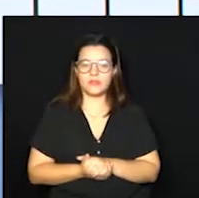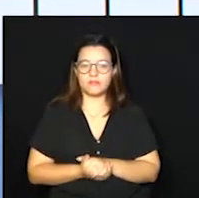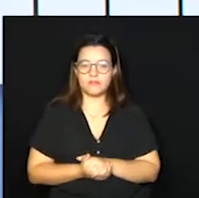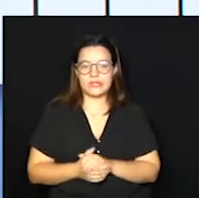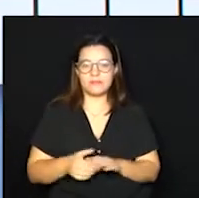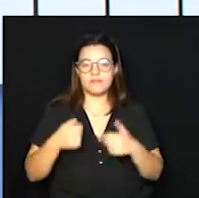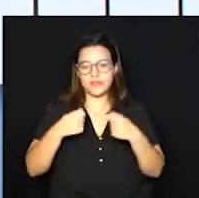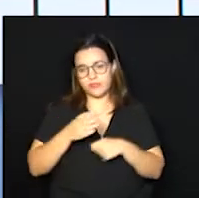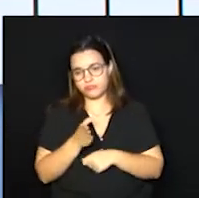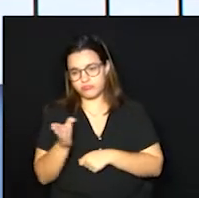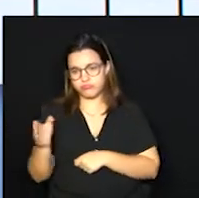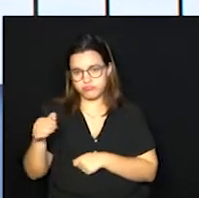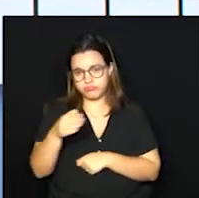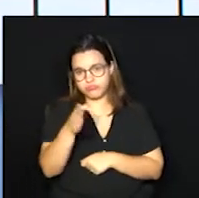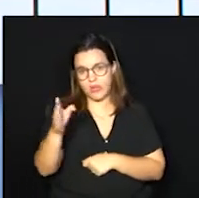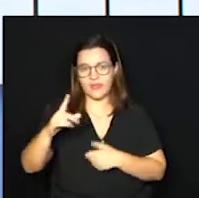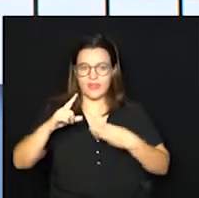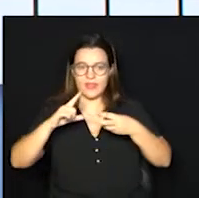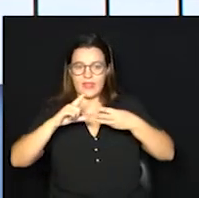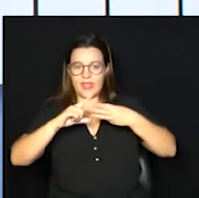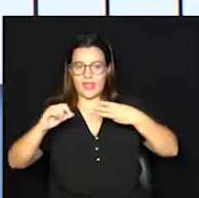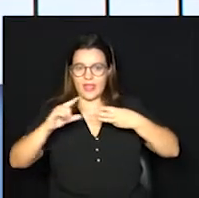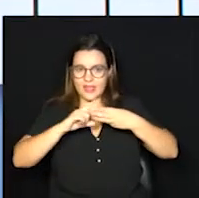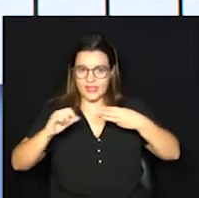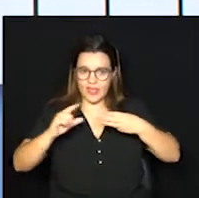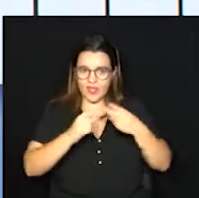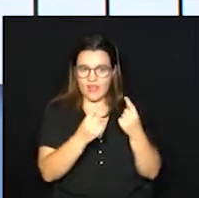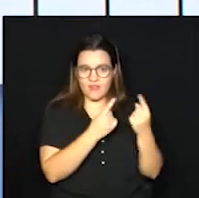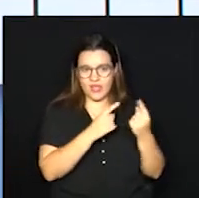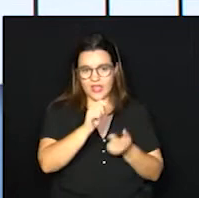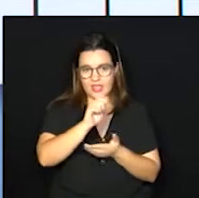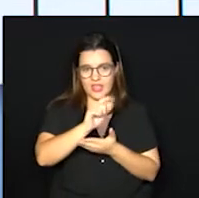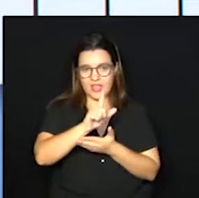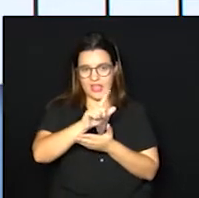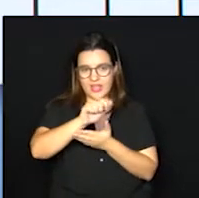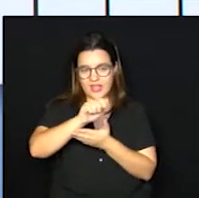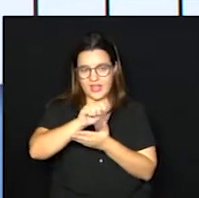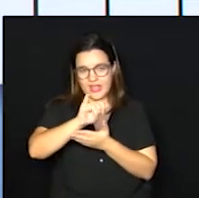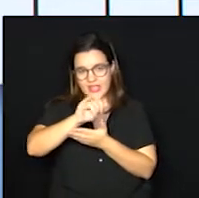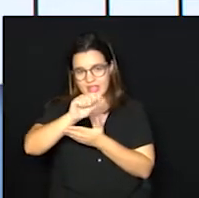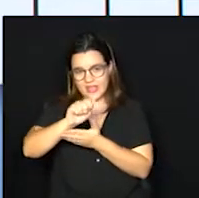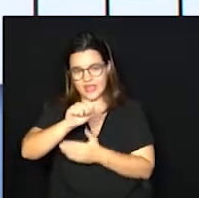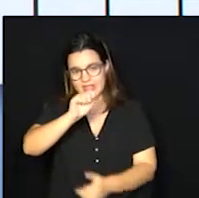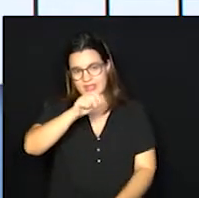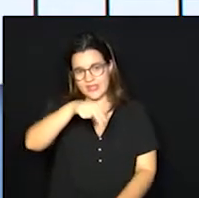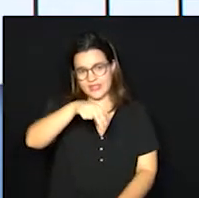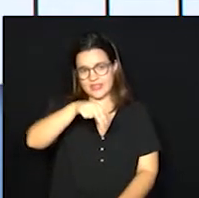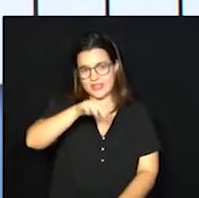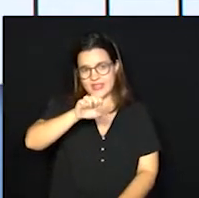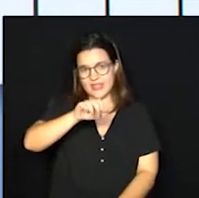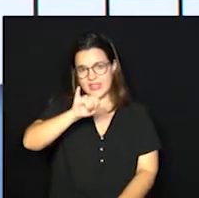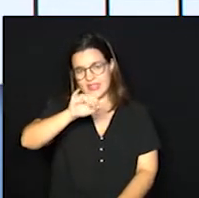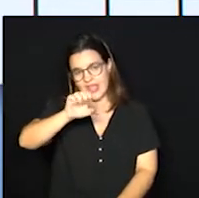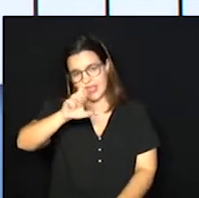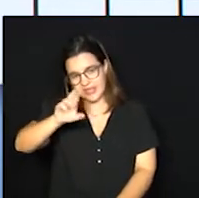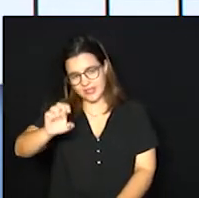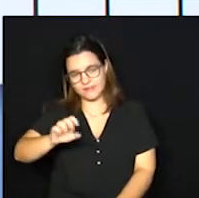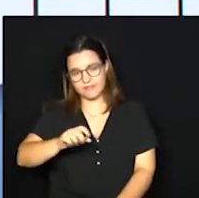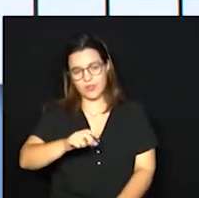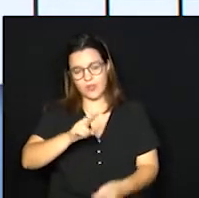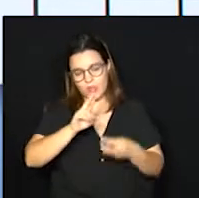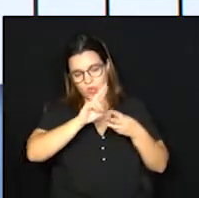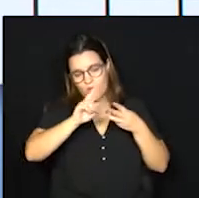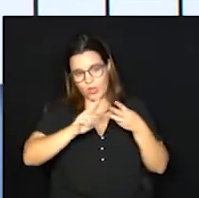desvio, a INDEC sugere as vias Aglaia, Aneieri e Camaquã. A interdição da rua